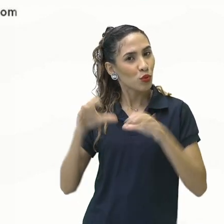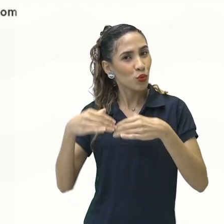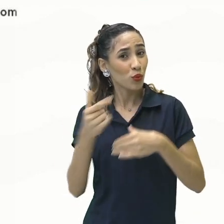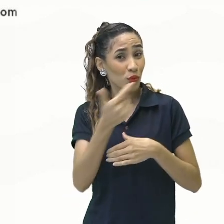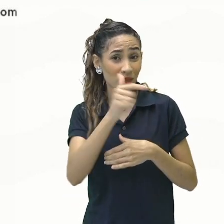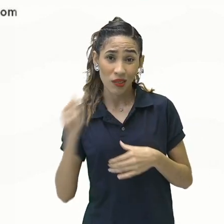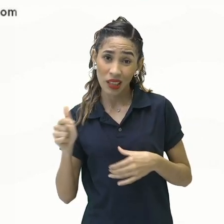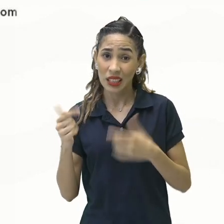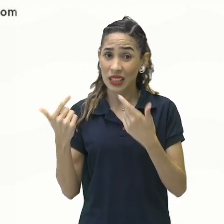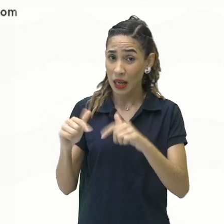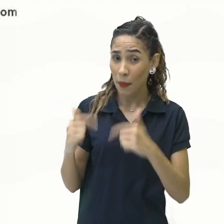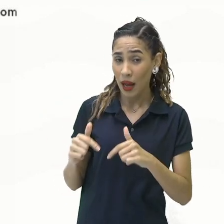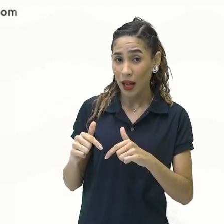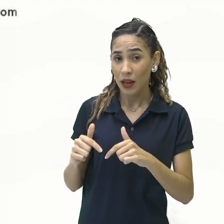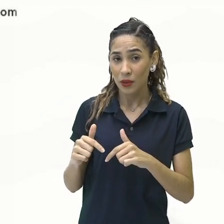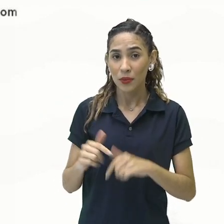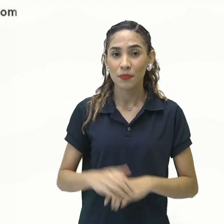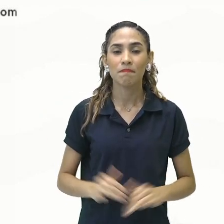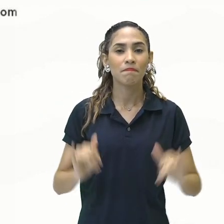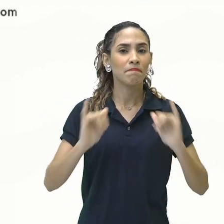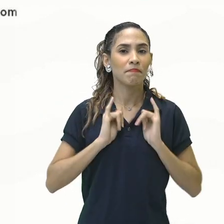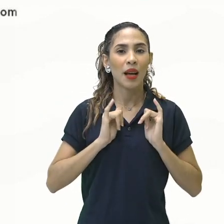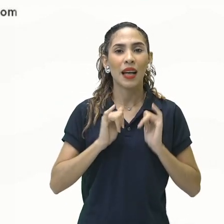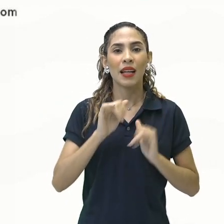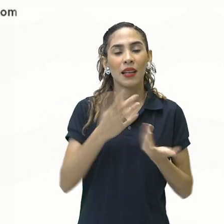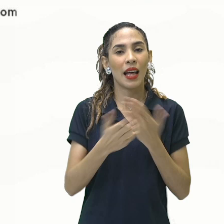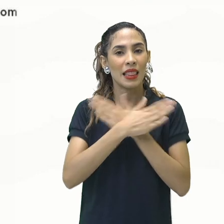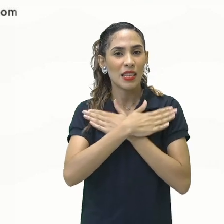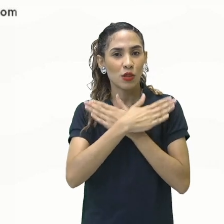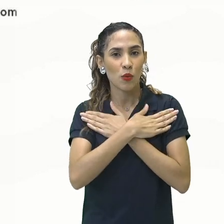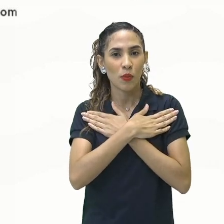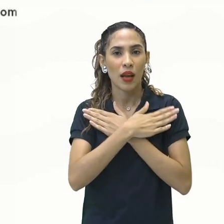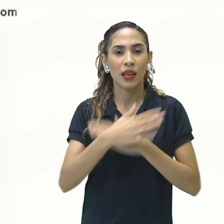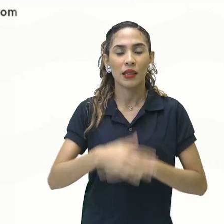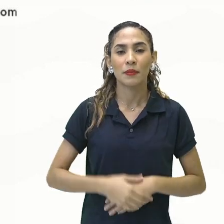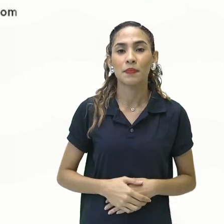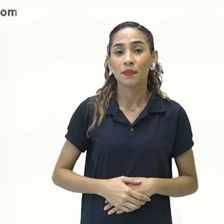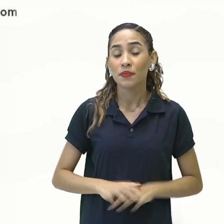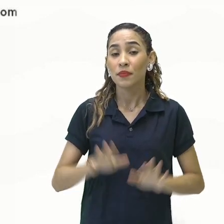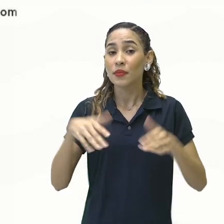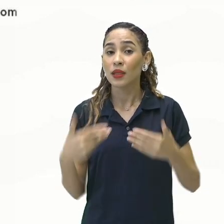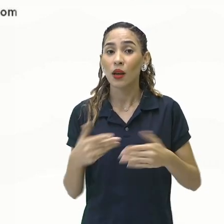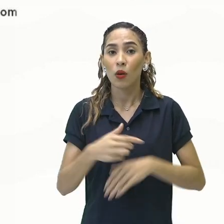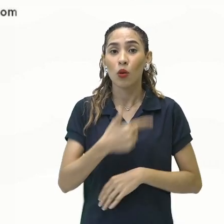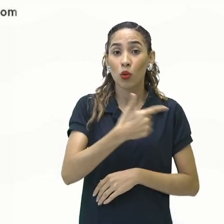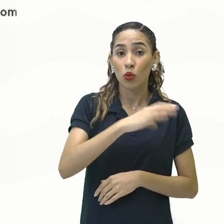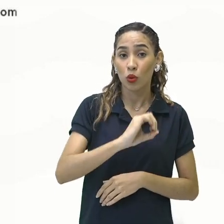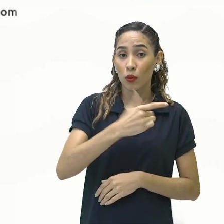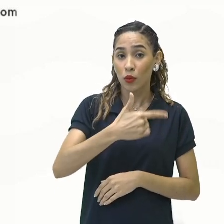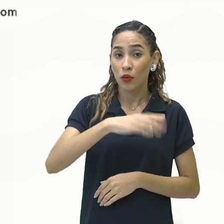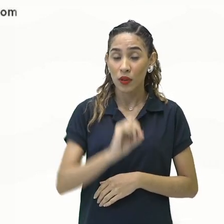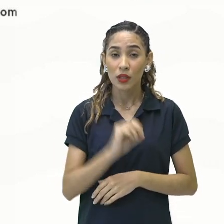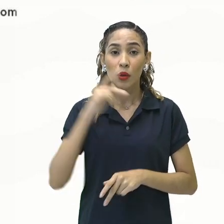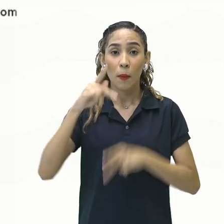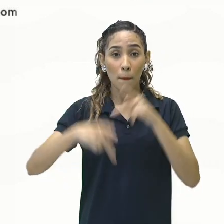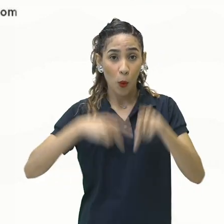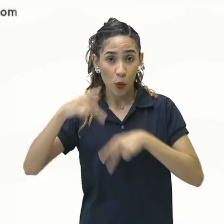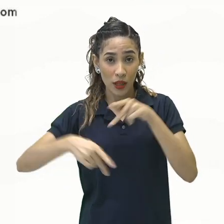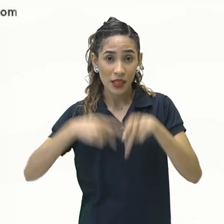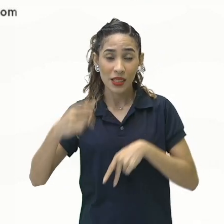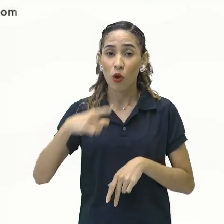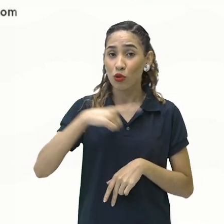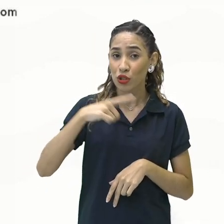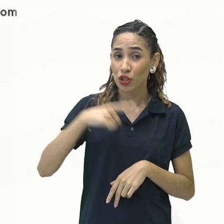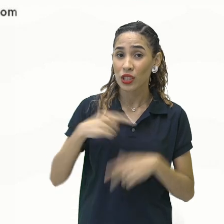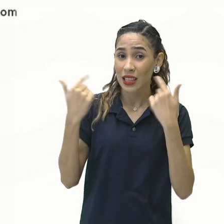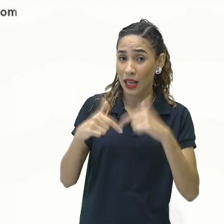a população desocupada, os desempregados. Né? Enquanto isso, lá em 2020, a população que tinha um emprego no